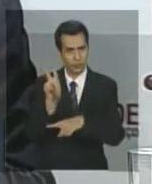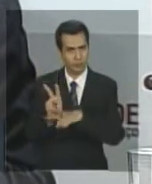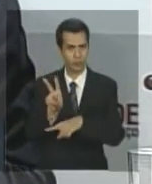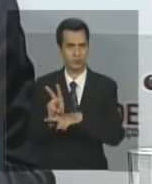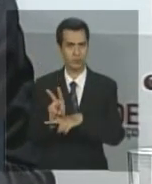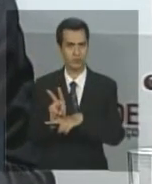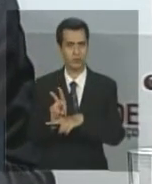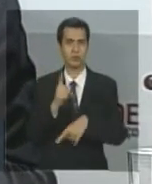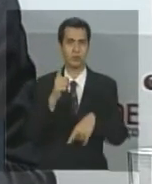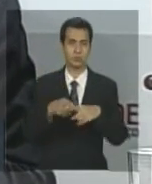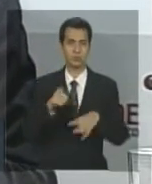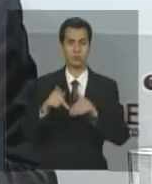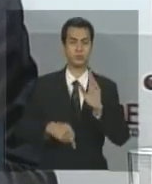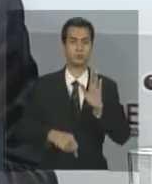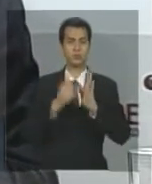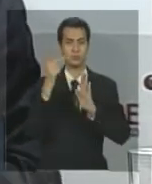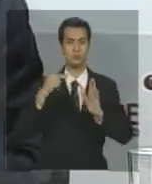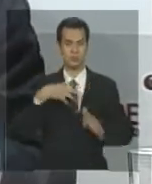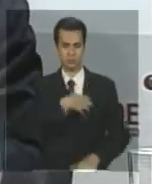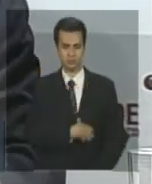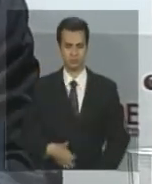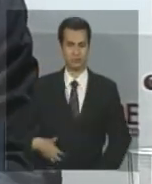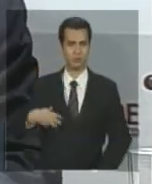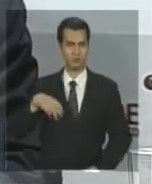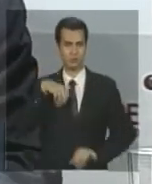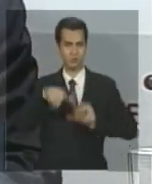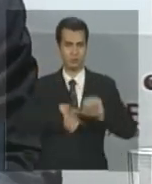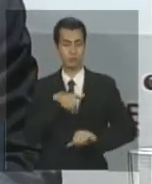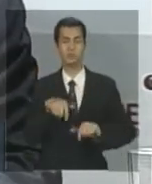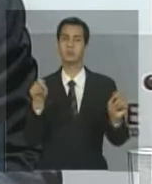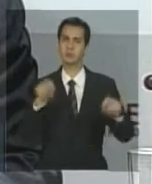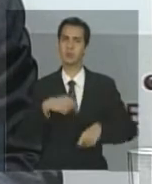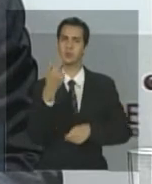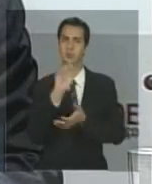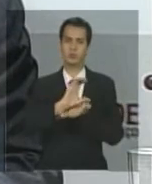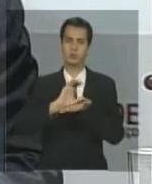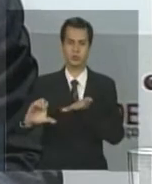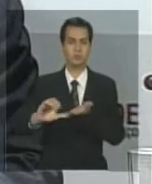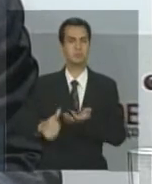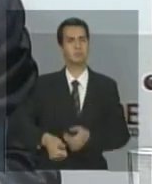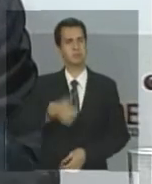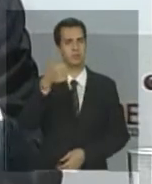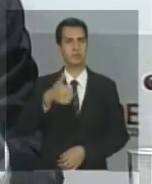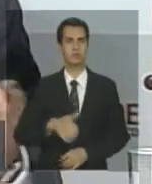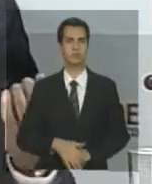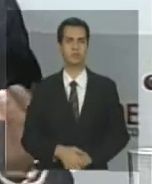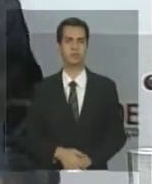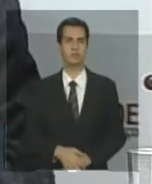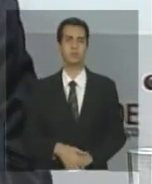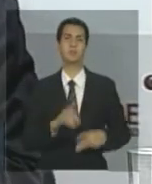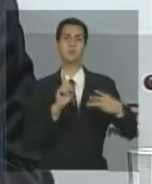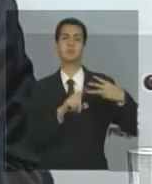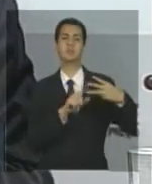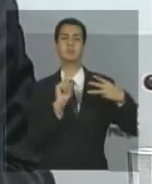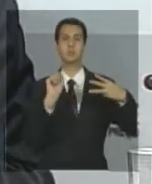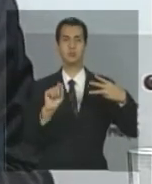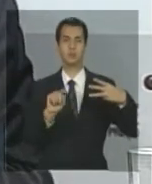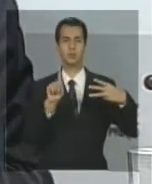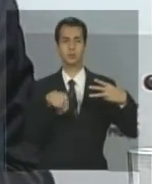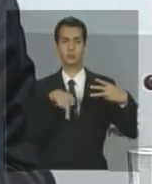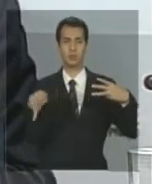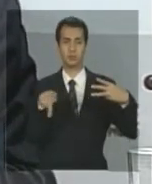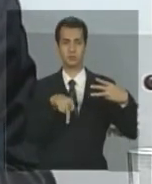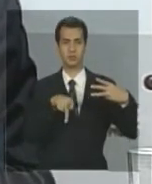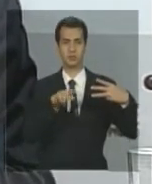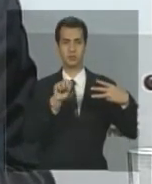resultados nos transplantes realizados, possam ser melhor remunerados em relação a isso. E um terceiro tema, esse tema que o professor Silvano